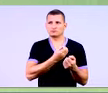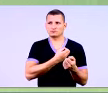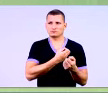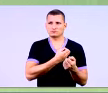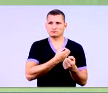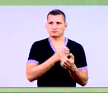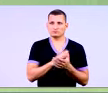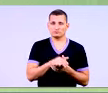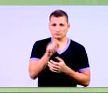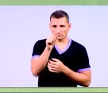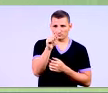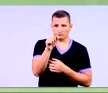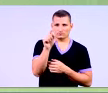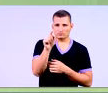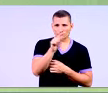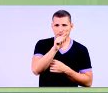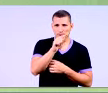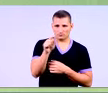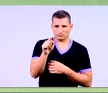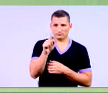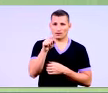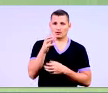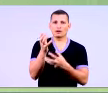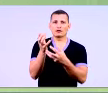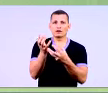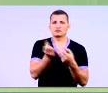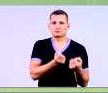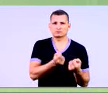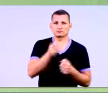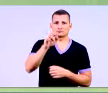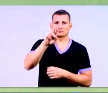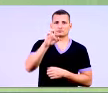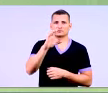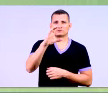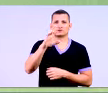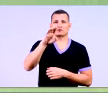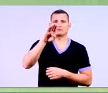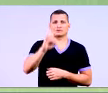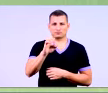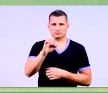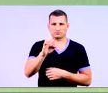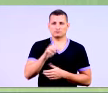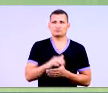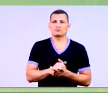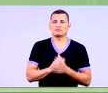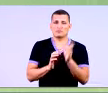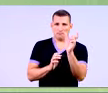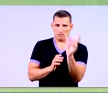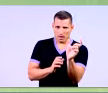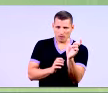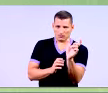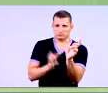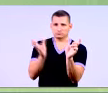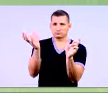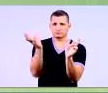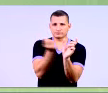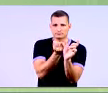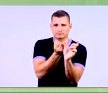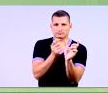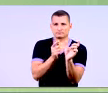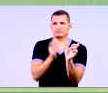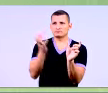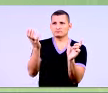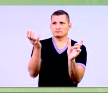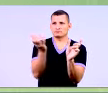esse símbolo a gente chama ele recebe variável recendo um valor variável